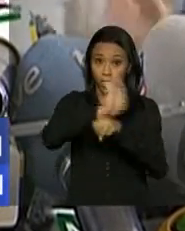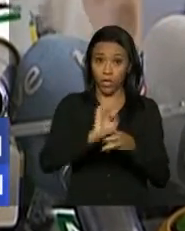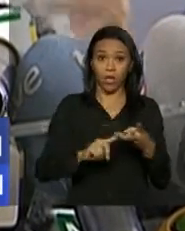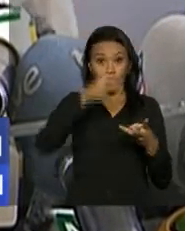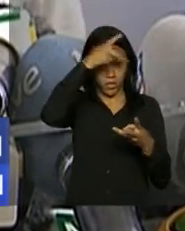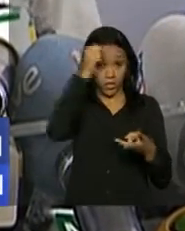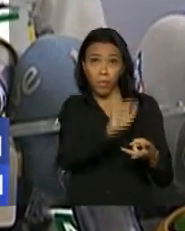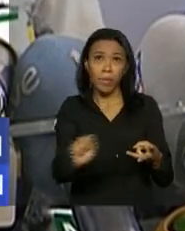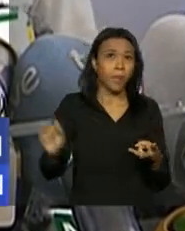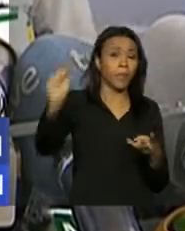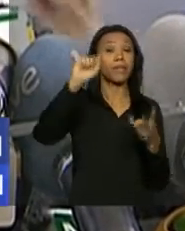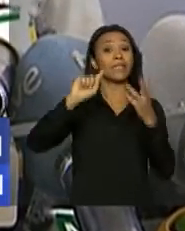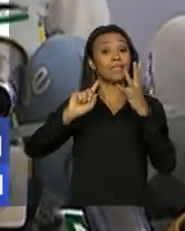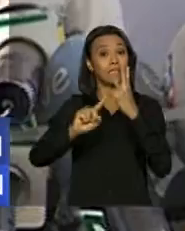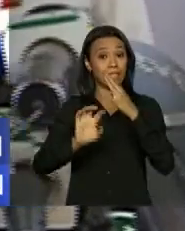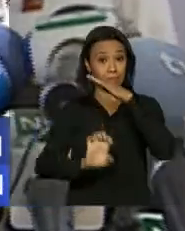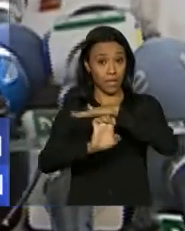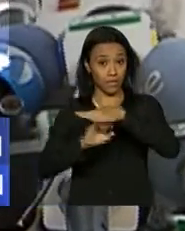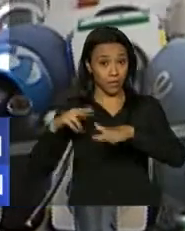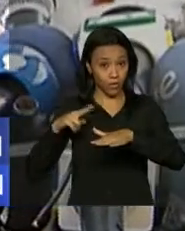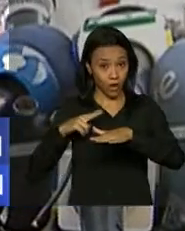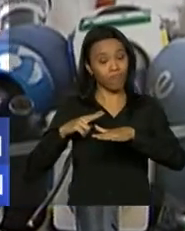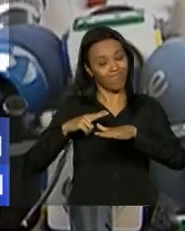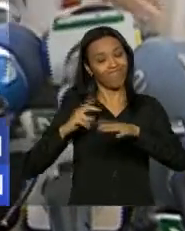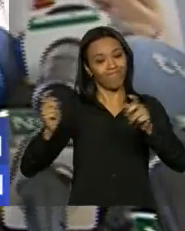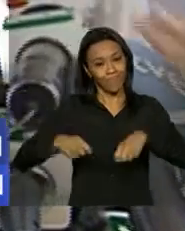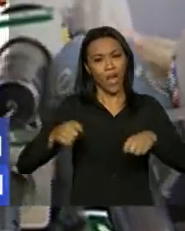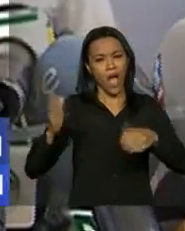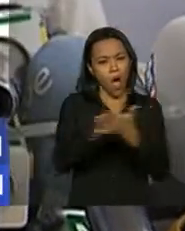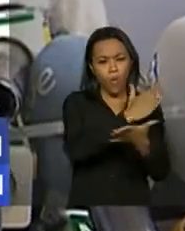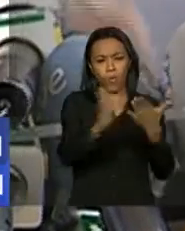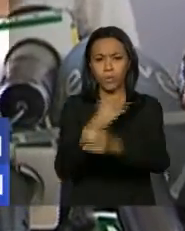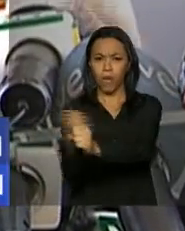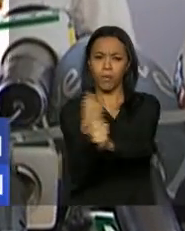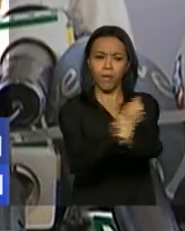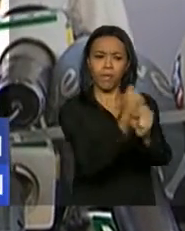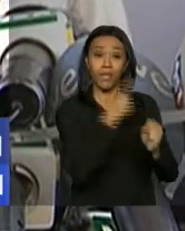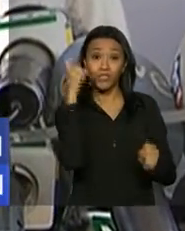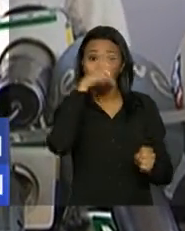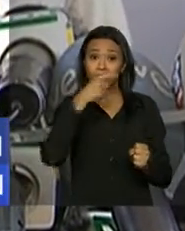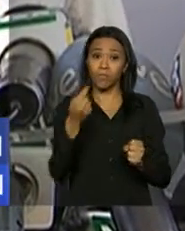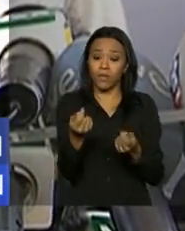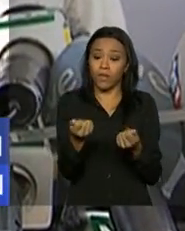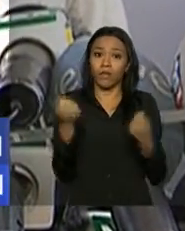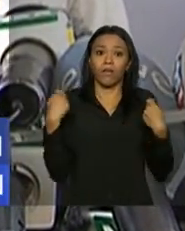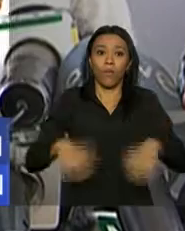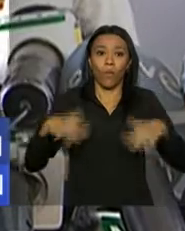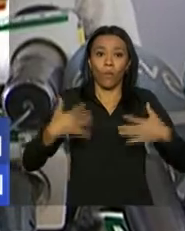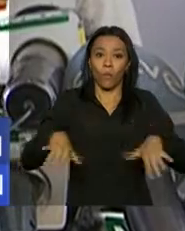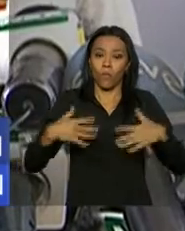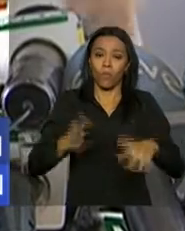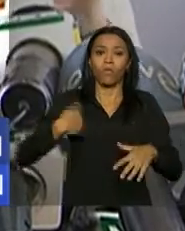governo municipal e privado, algumas obras são muito difíceis de ser realizadas pelo custo que é. Nós estamos